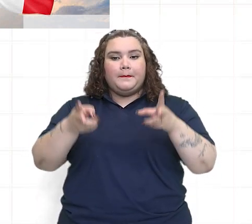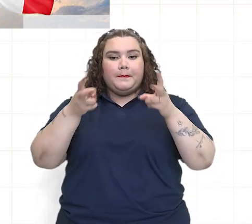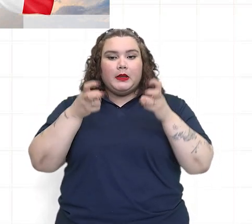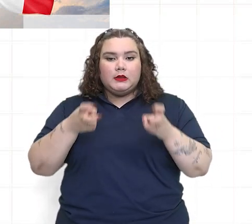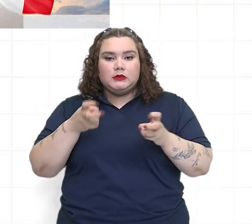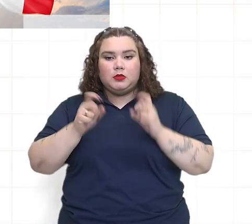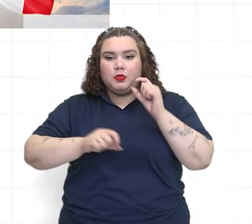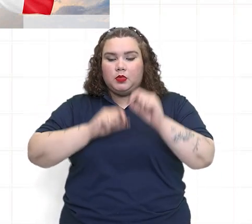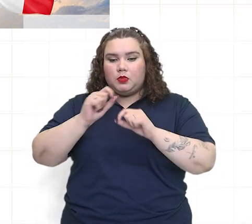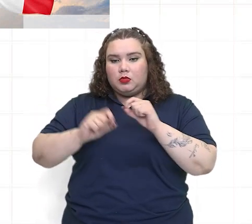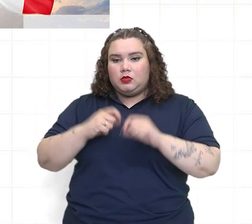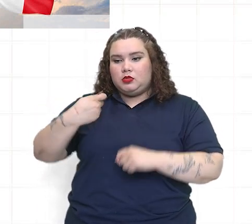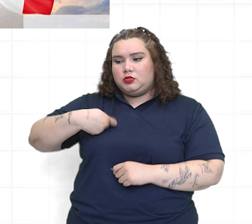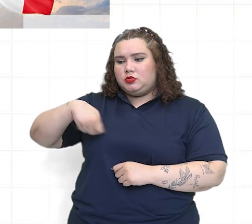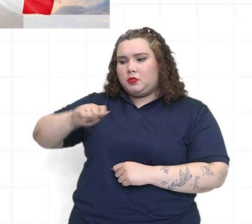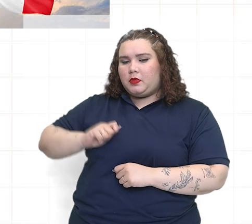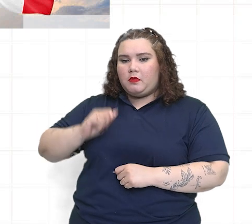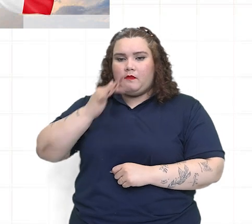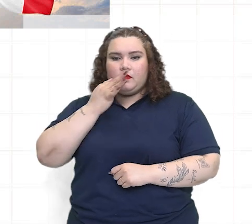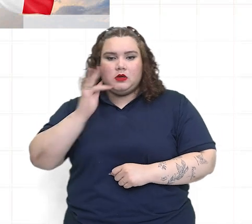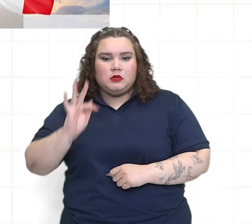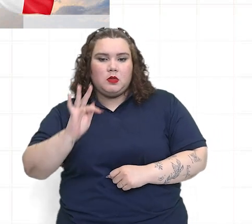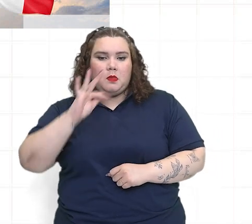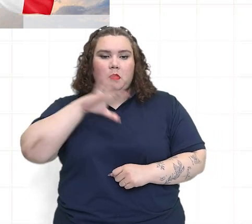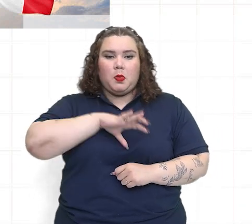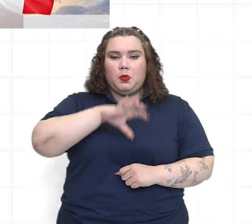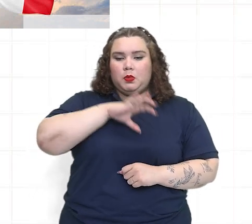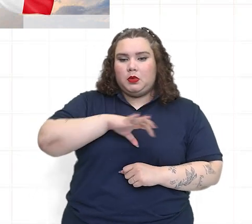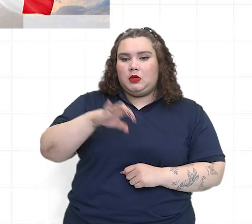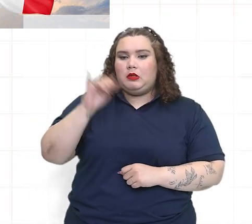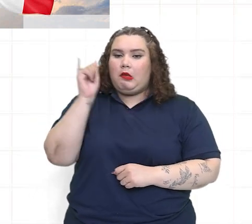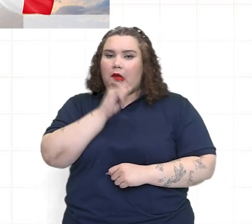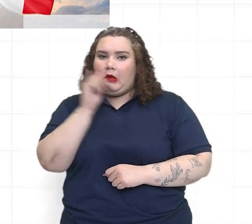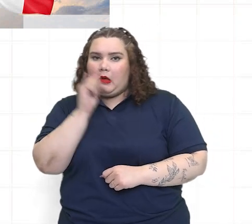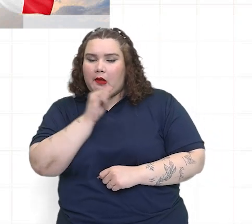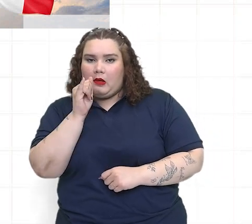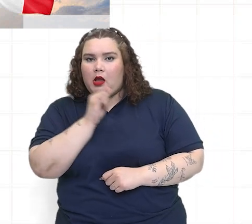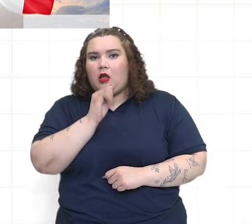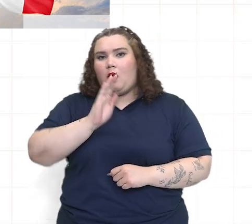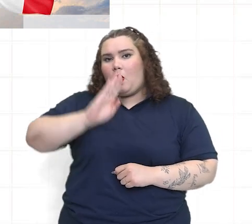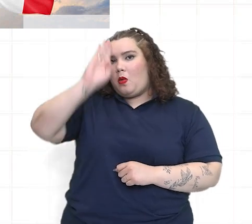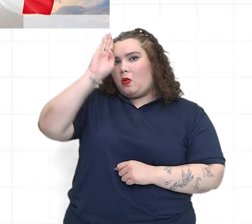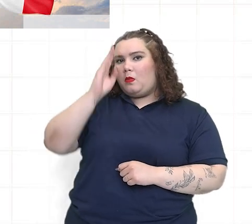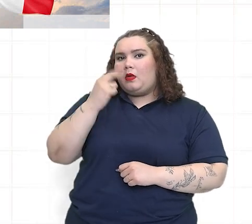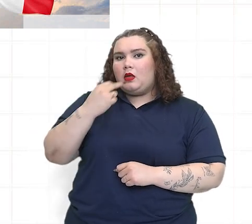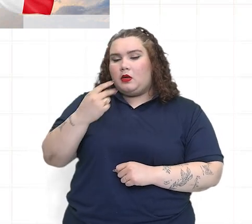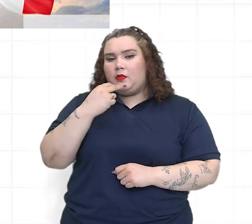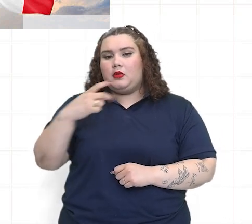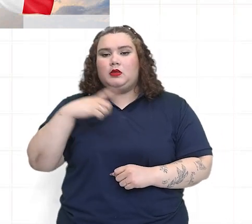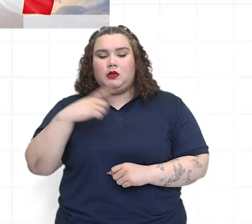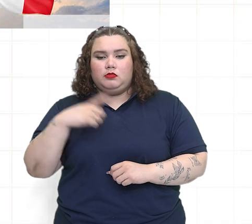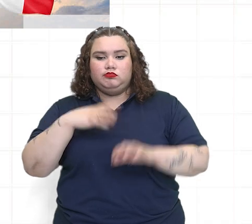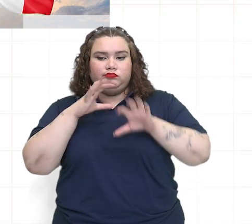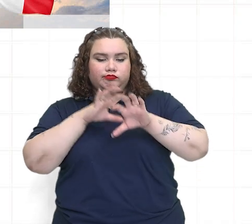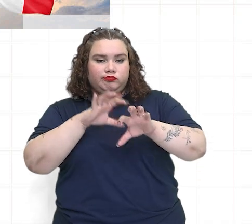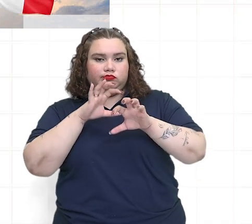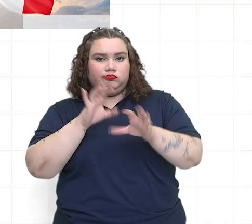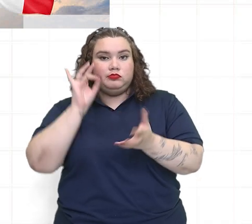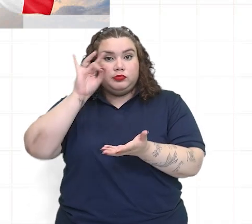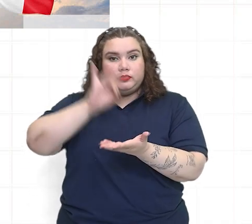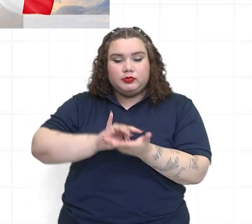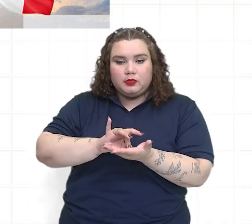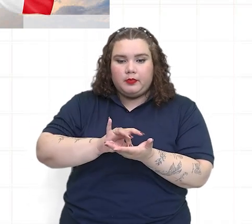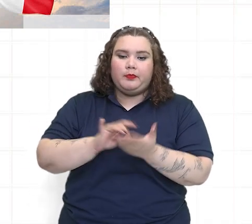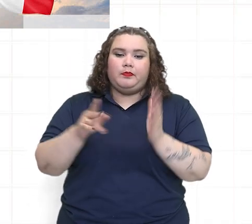observem então aí espanhol, francês, português, italiano e romeno tendo então essa forte influência